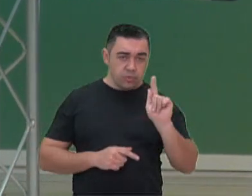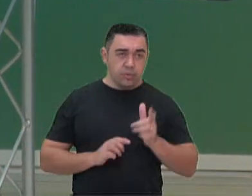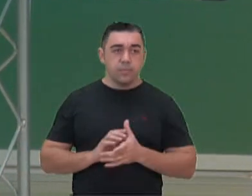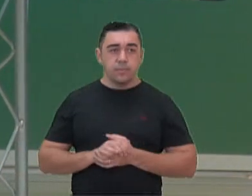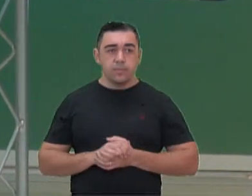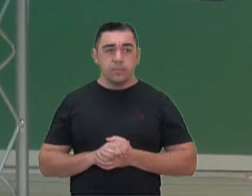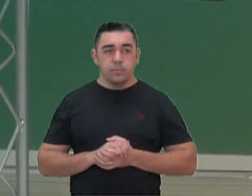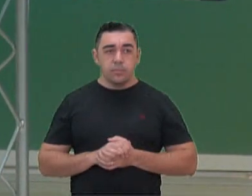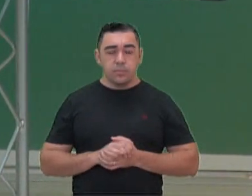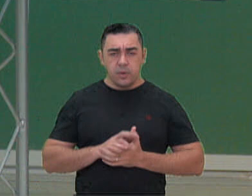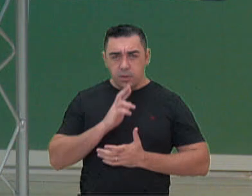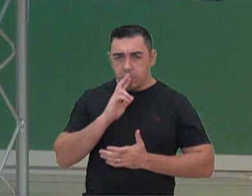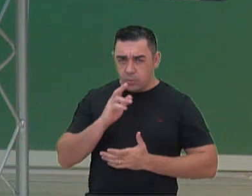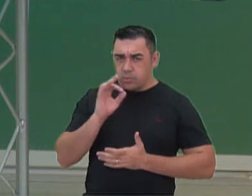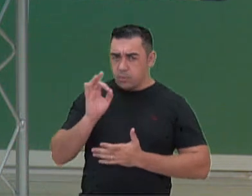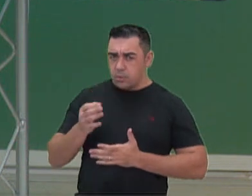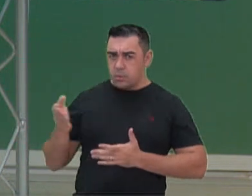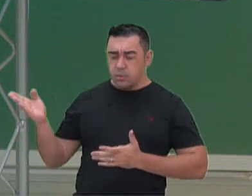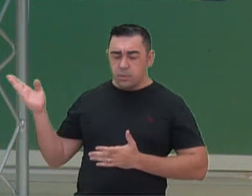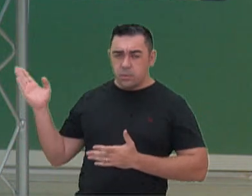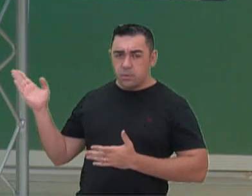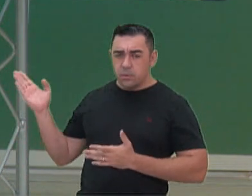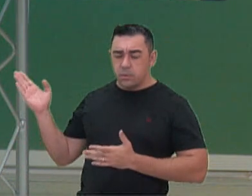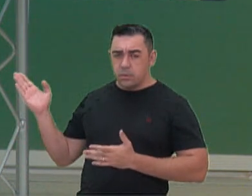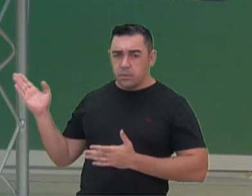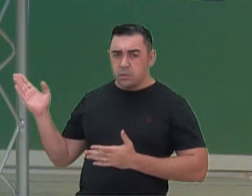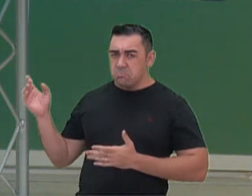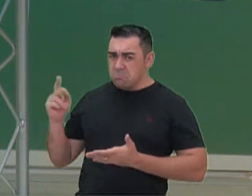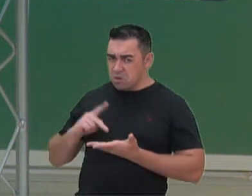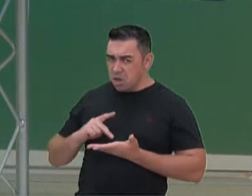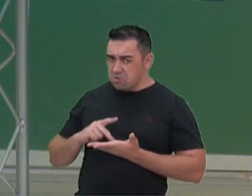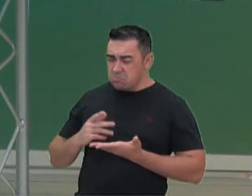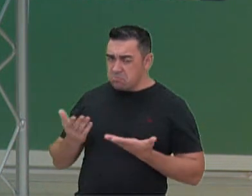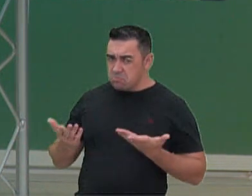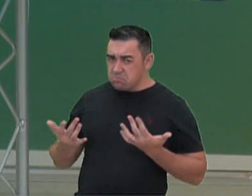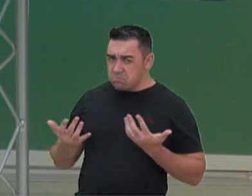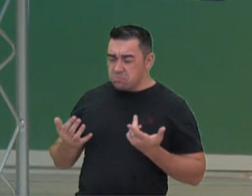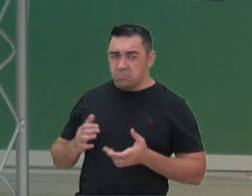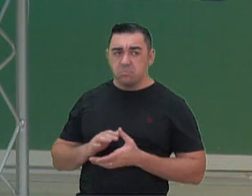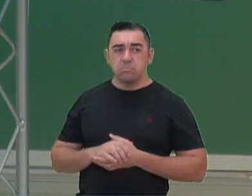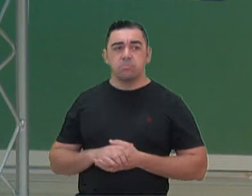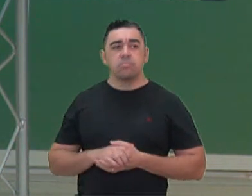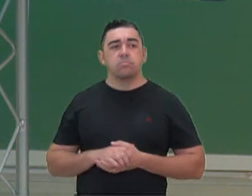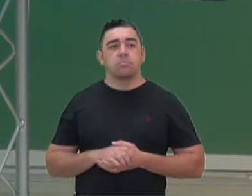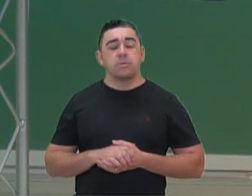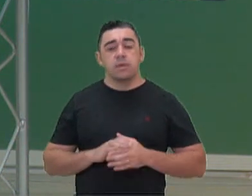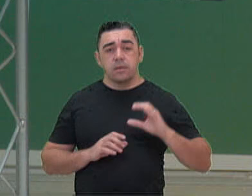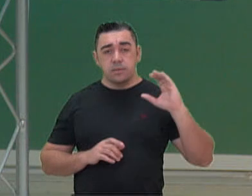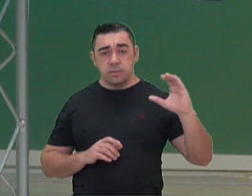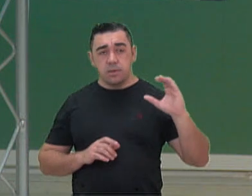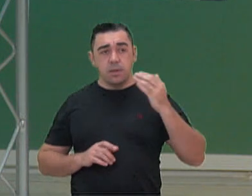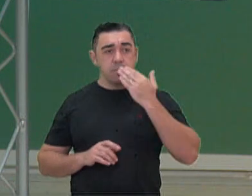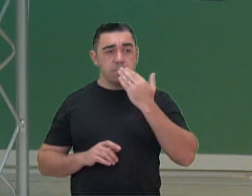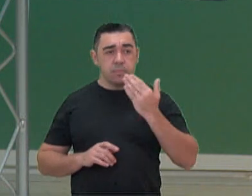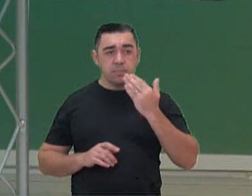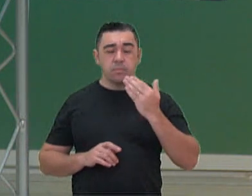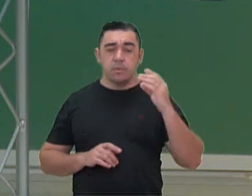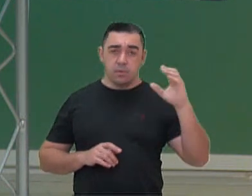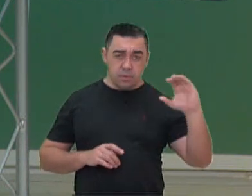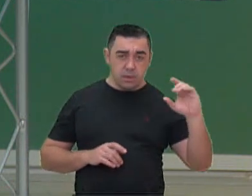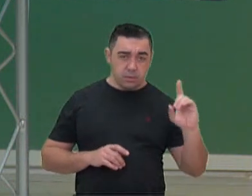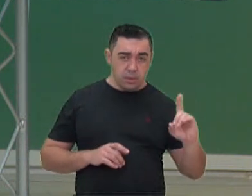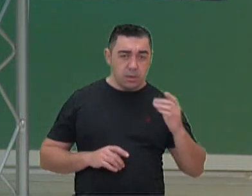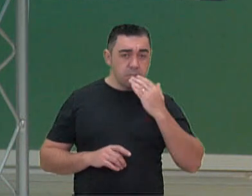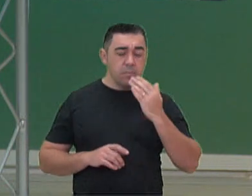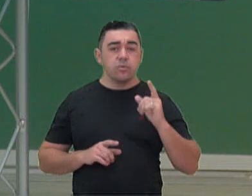diz que é essa aqui, x mais 8 sobre 3. Será que é verdade? E a letra C e D